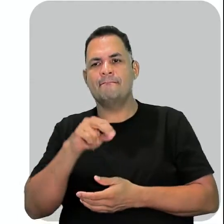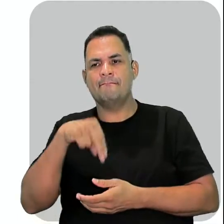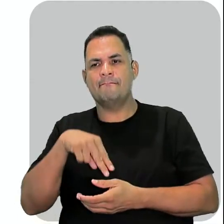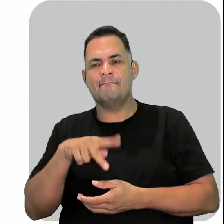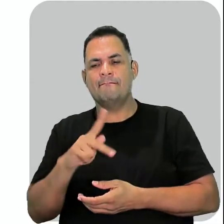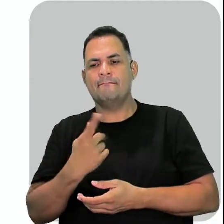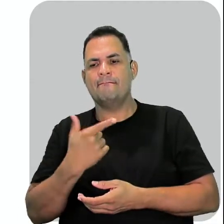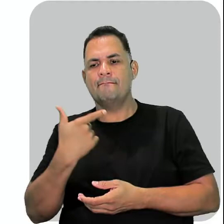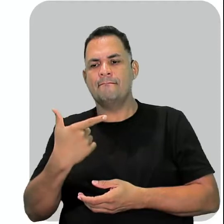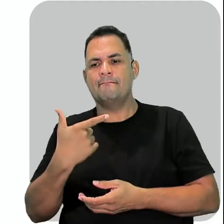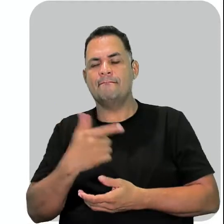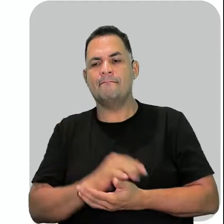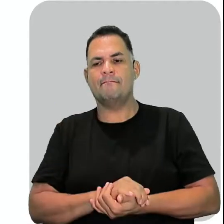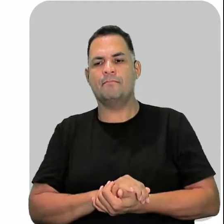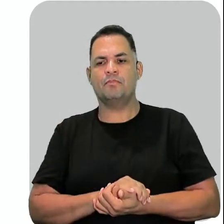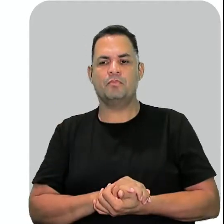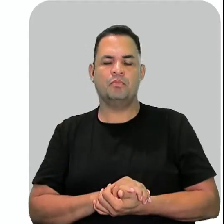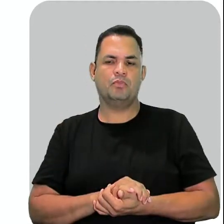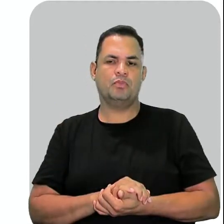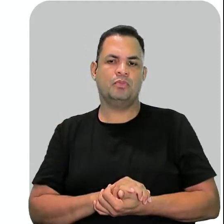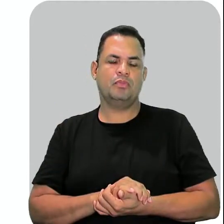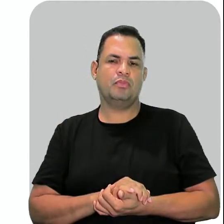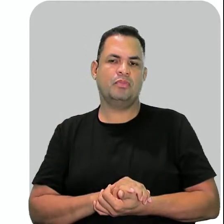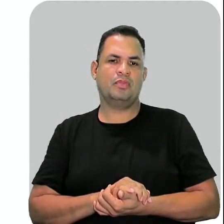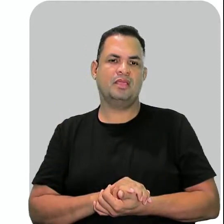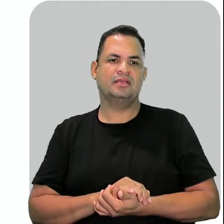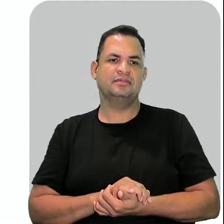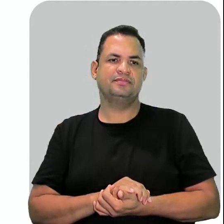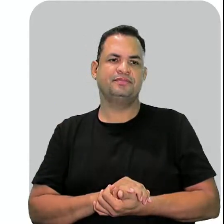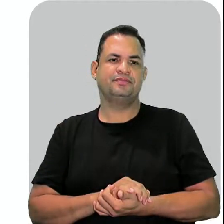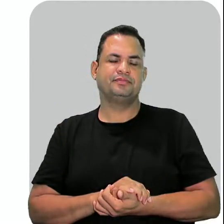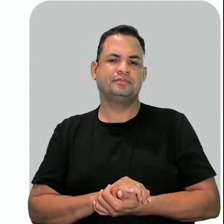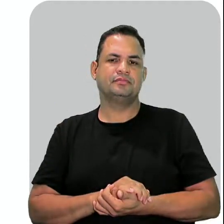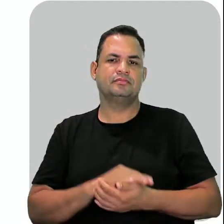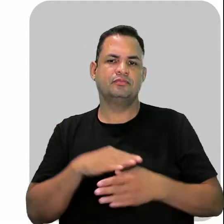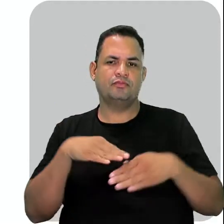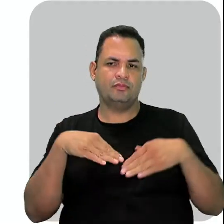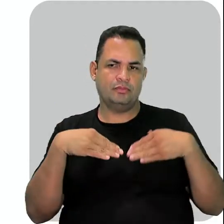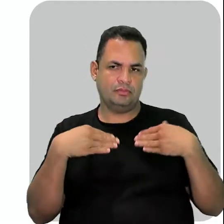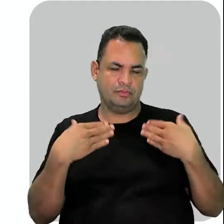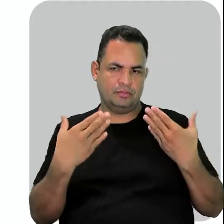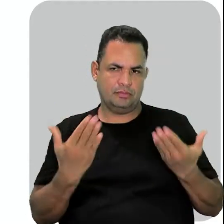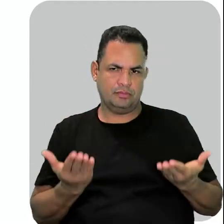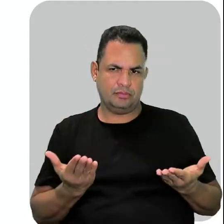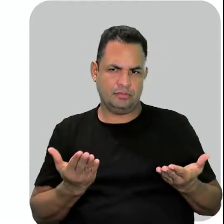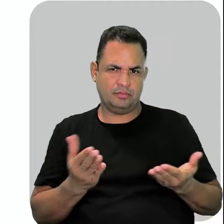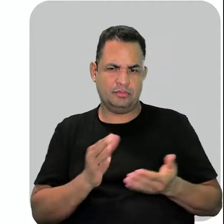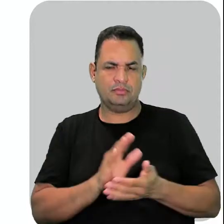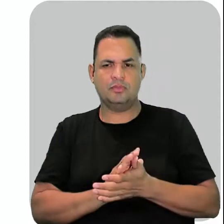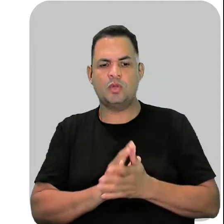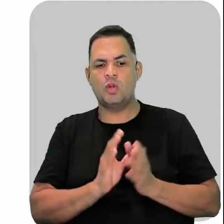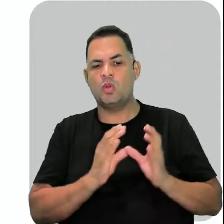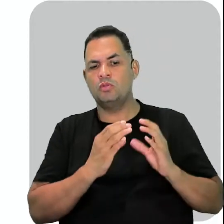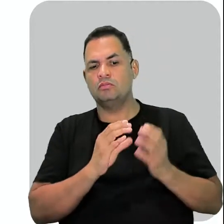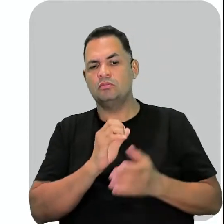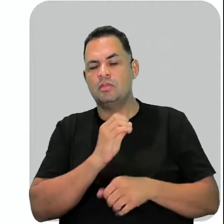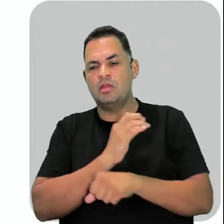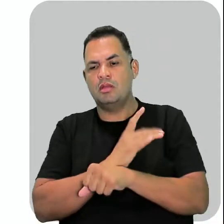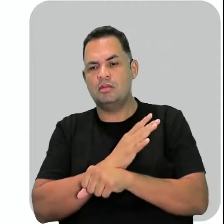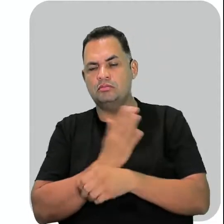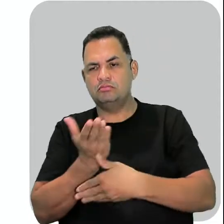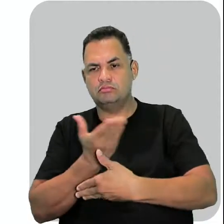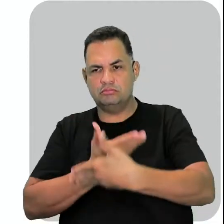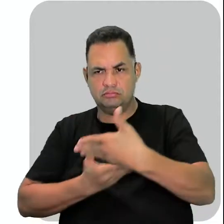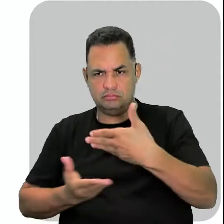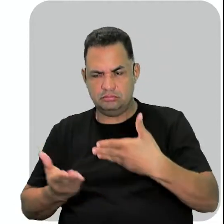NH2, e aqui é um grupo ácido? Pois é. Aí, quando essa parte do grupo ácido interagir